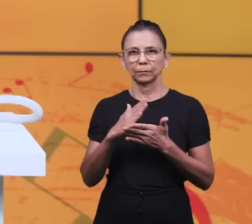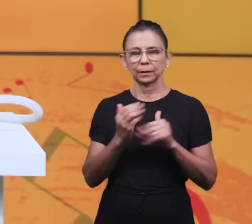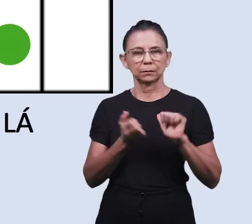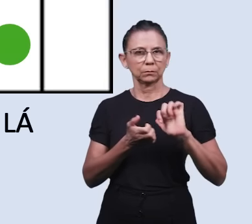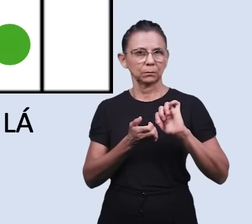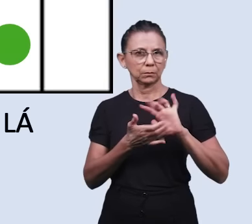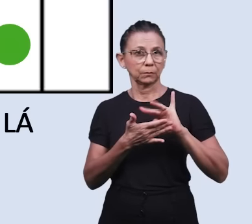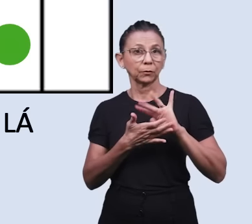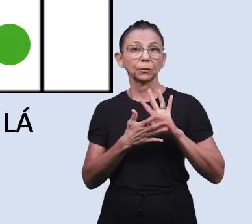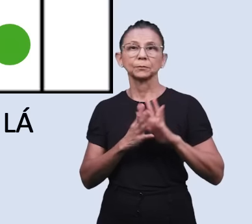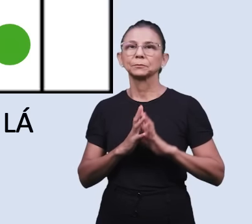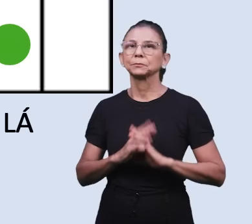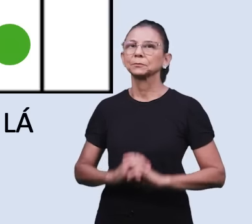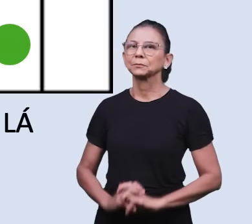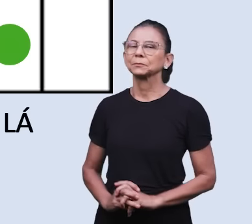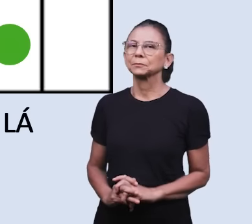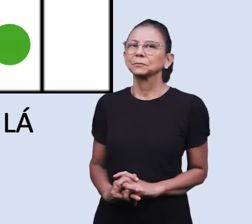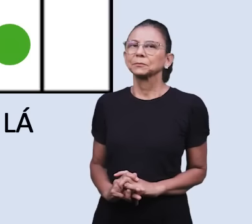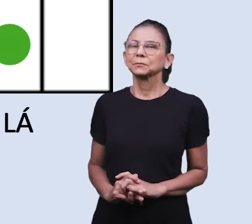louvor